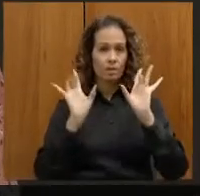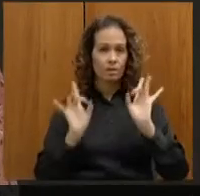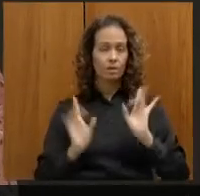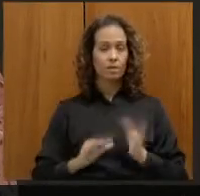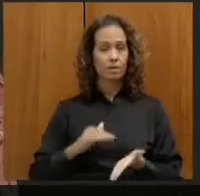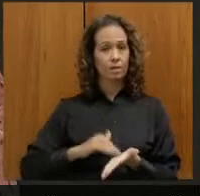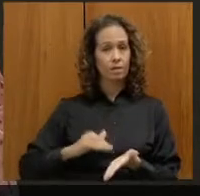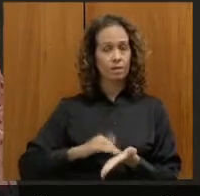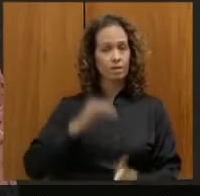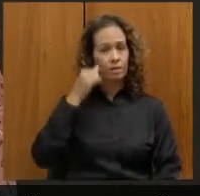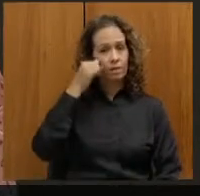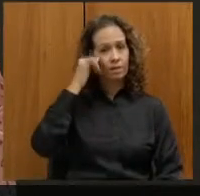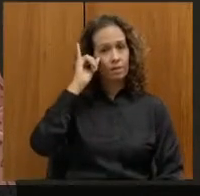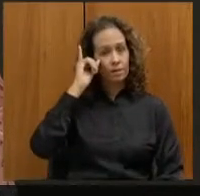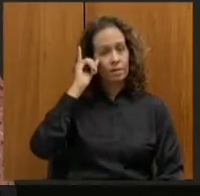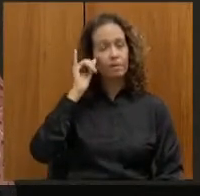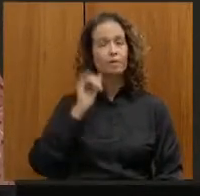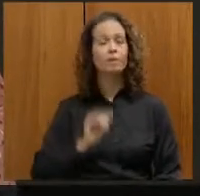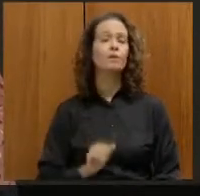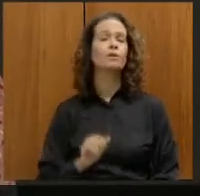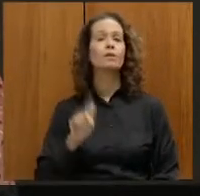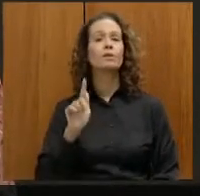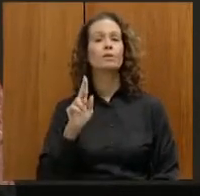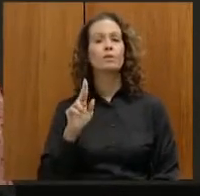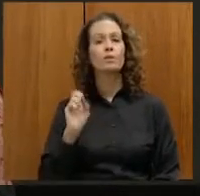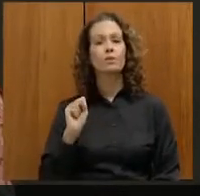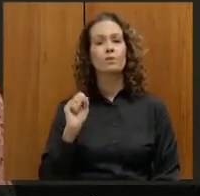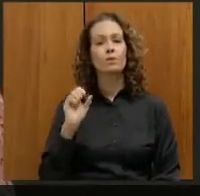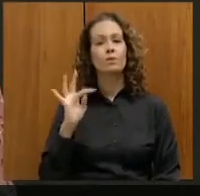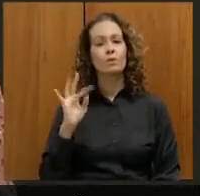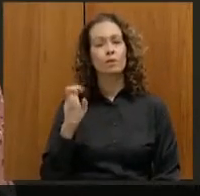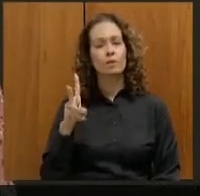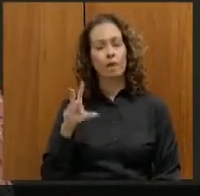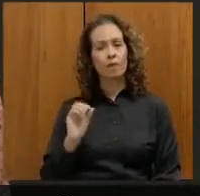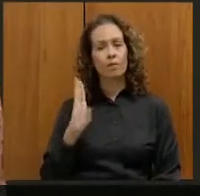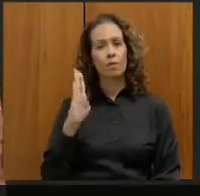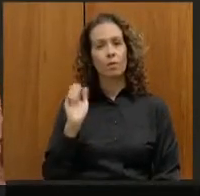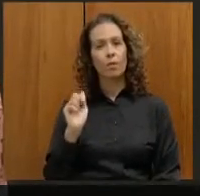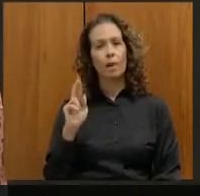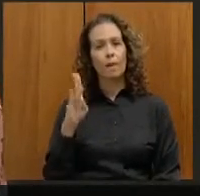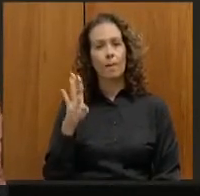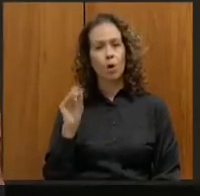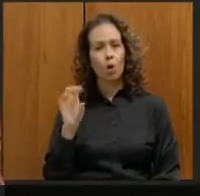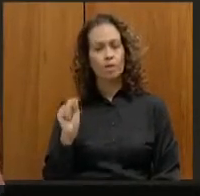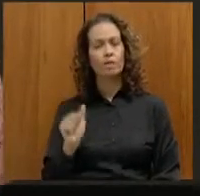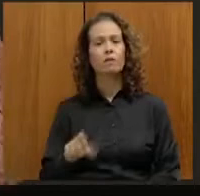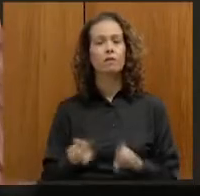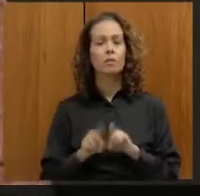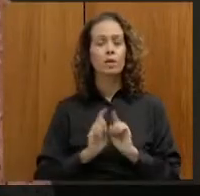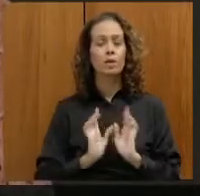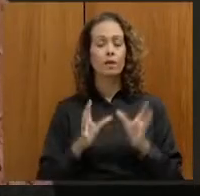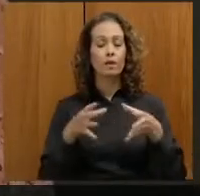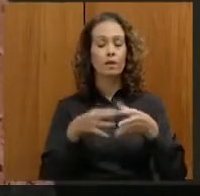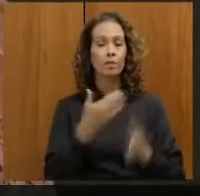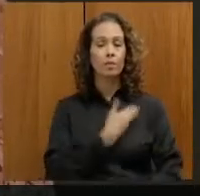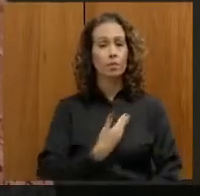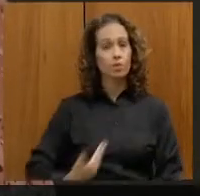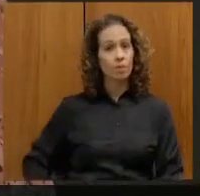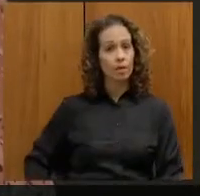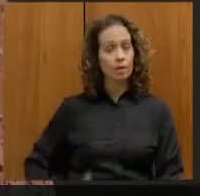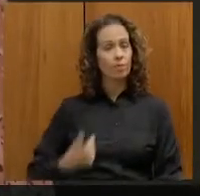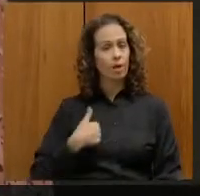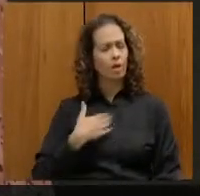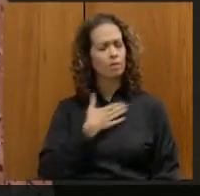secretário da fazenda tu tava Barbosa a equipe do governo que acompanha ele aqui para as ponderações eu estou